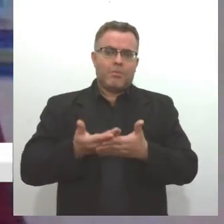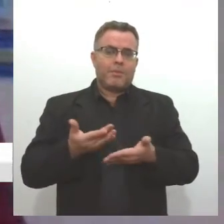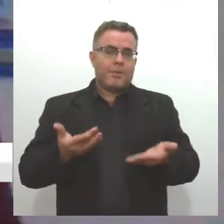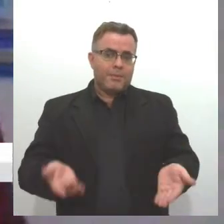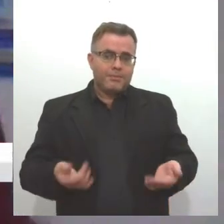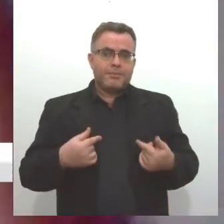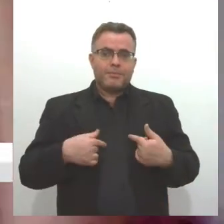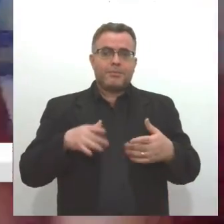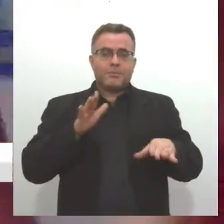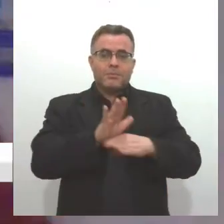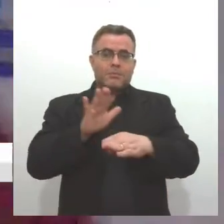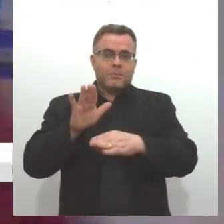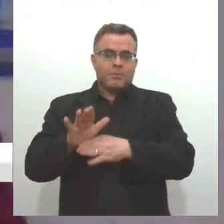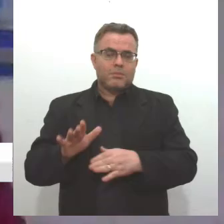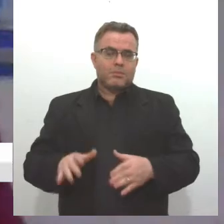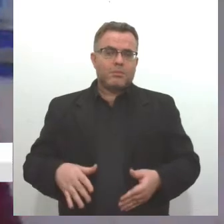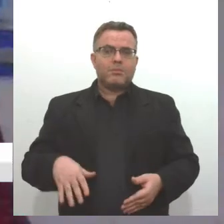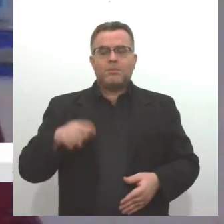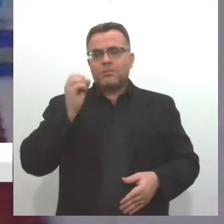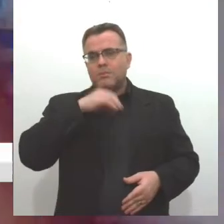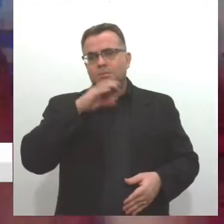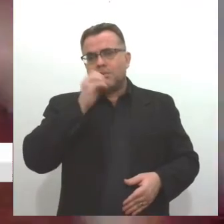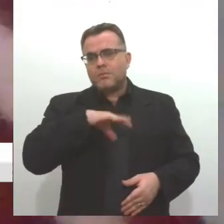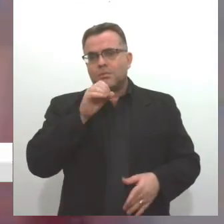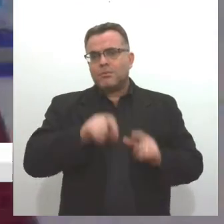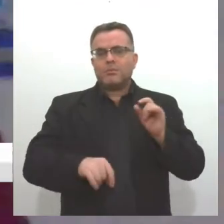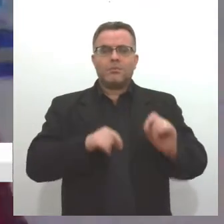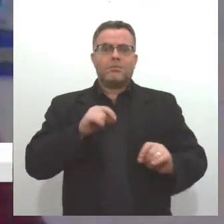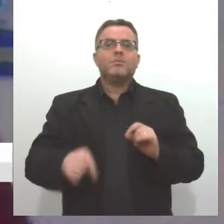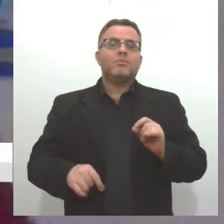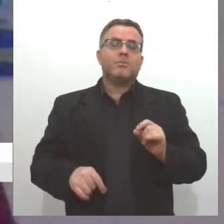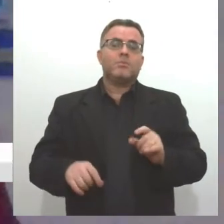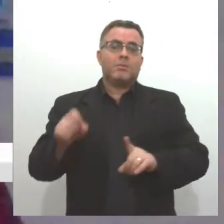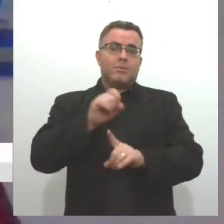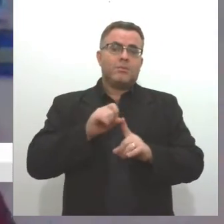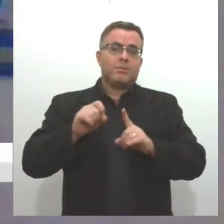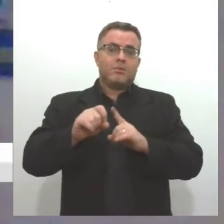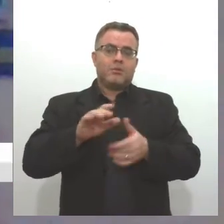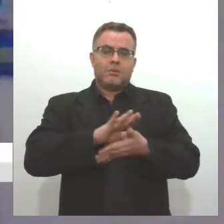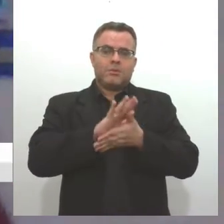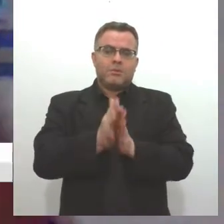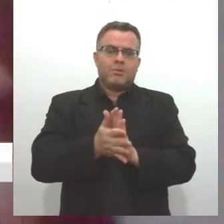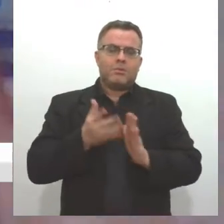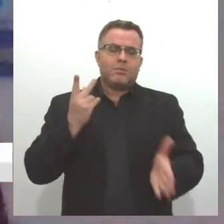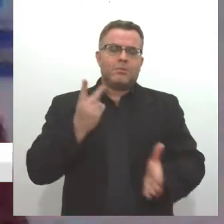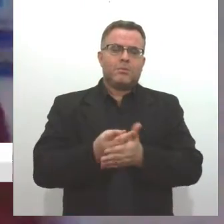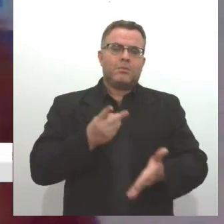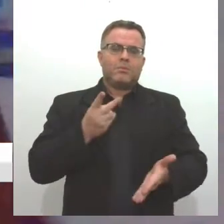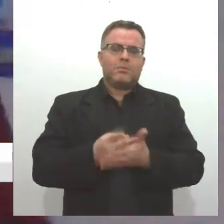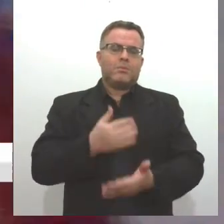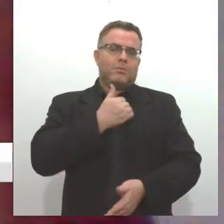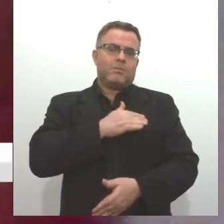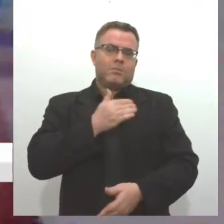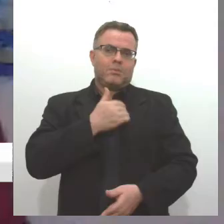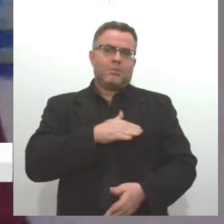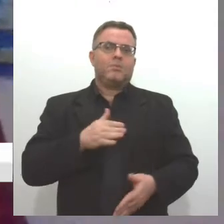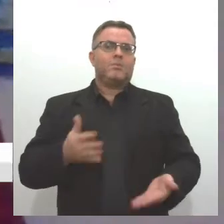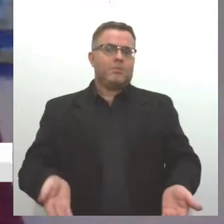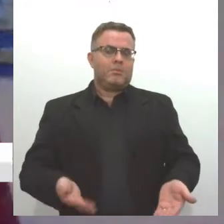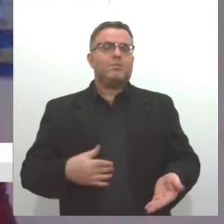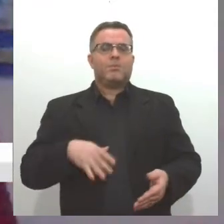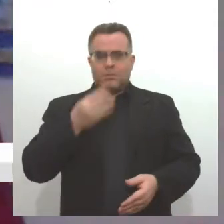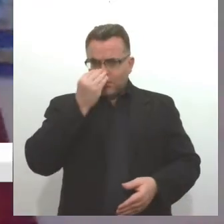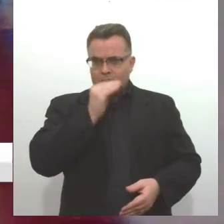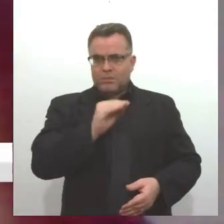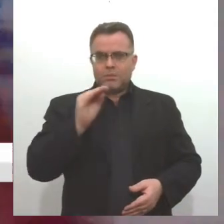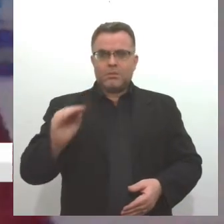pouco essa perversa teia social que durante tempos, pelo preconceito e pela discriminação, excluiu pessoas